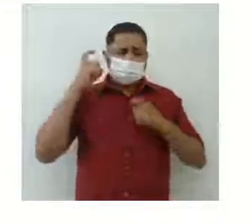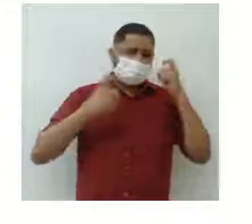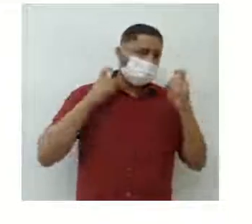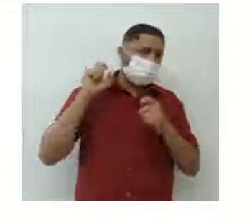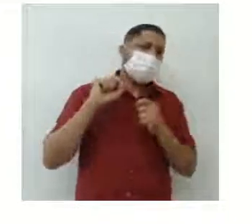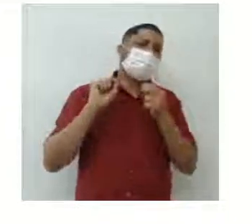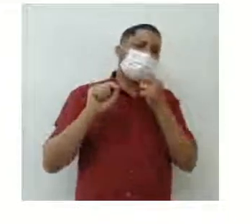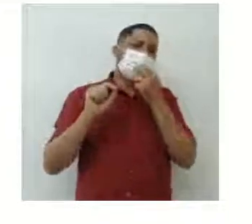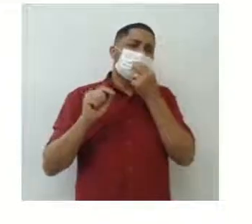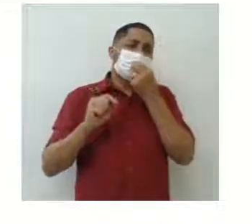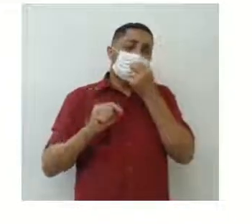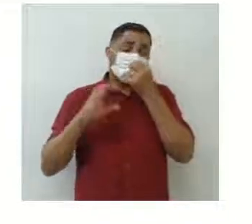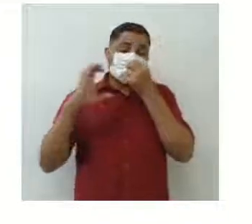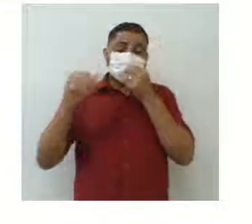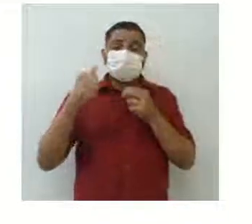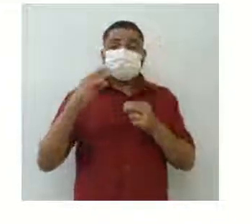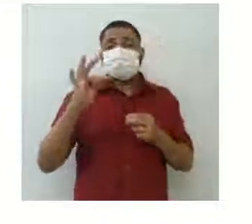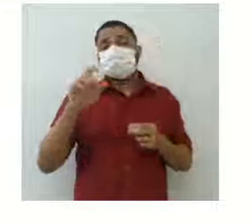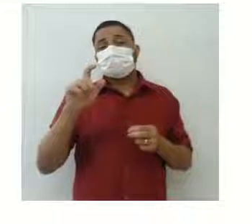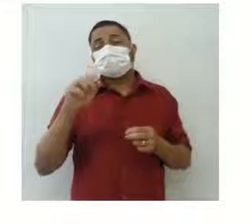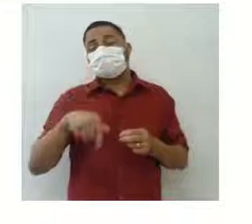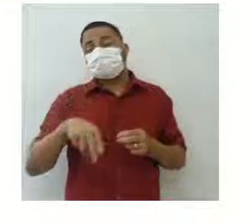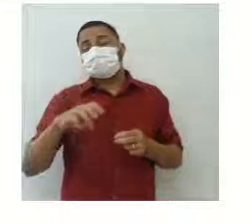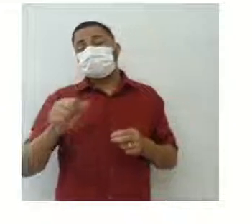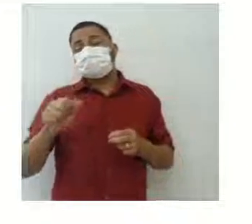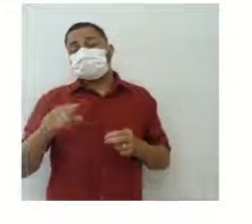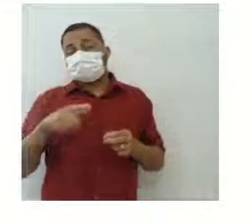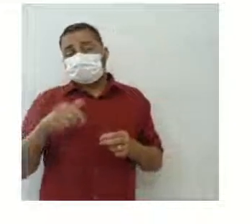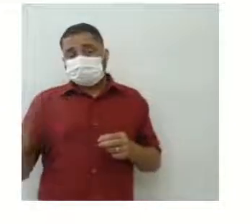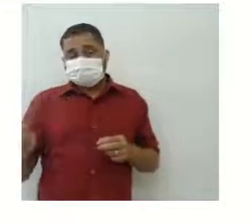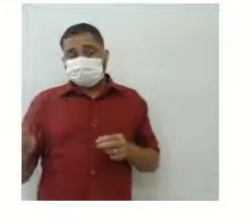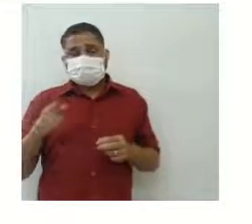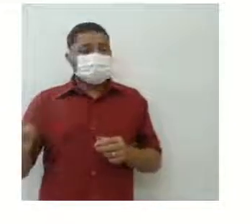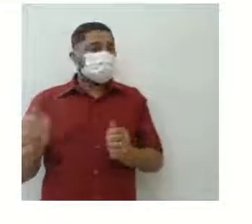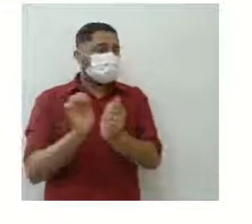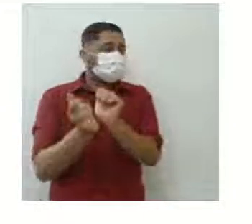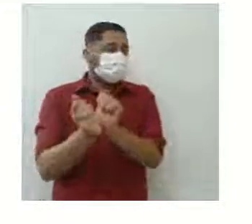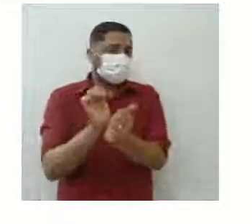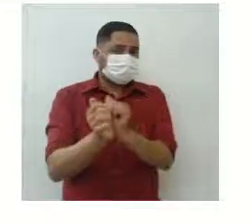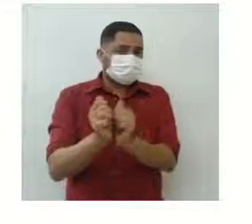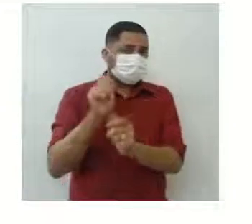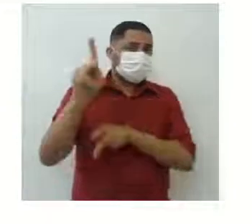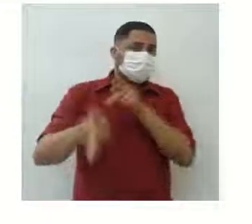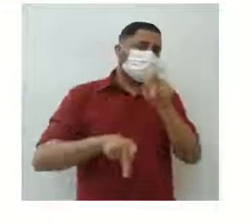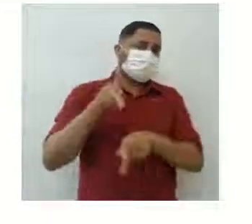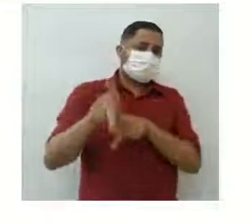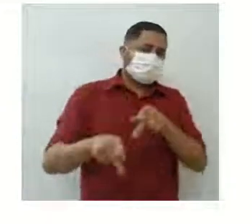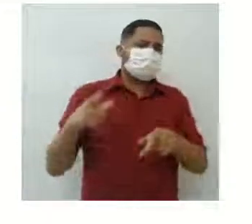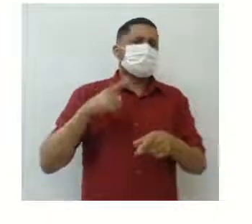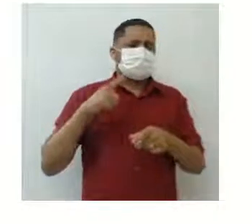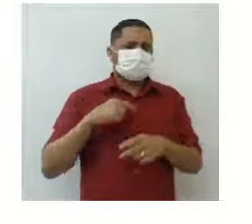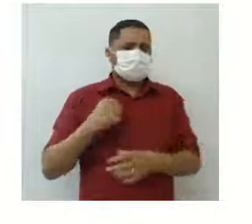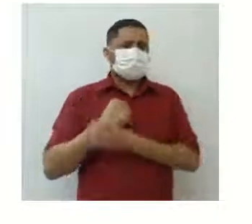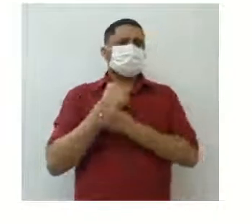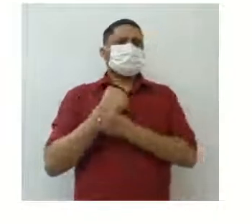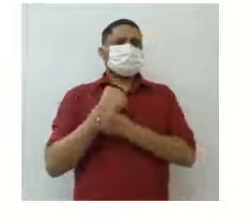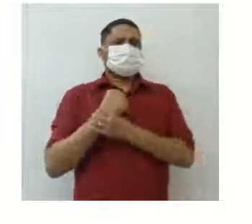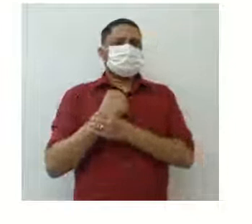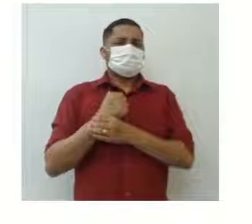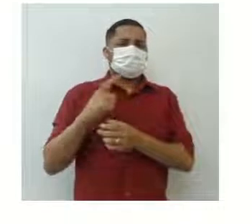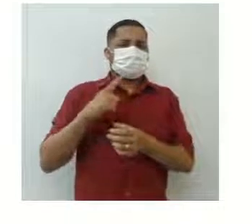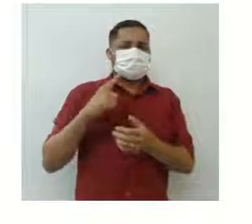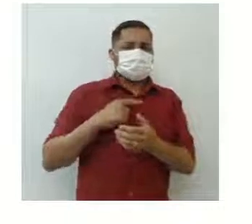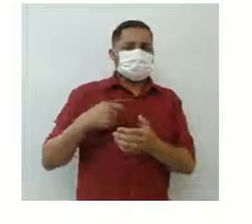quê? Catequizar esses escravizados, né? Ou seja, aí havia a grande resistência, né? De um lado,